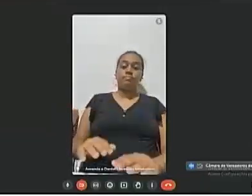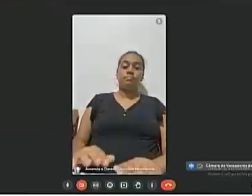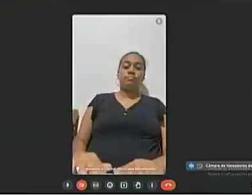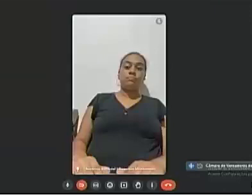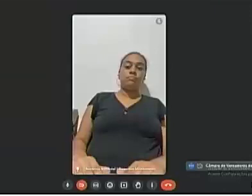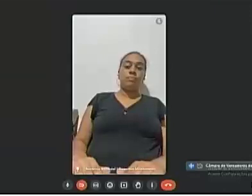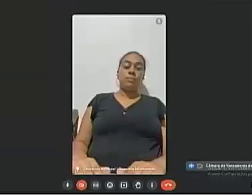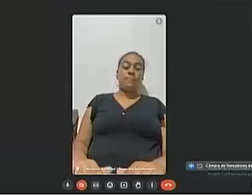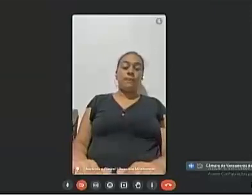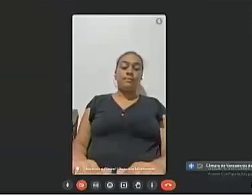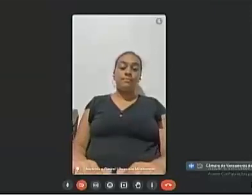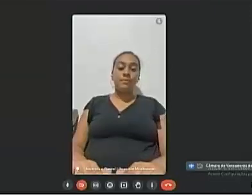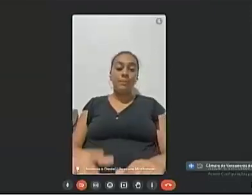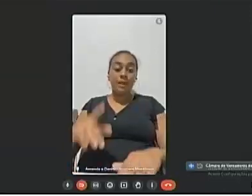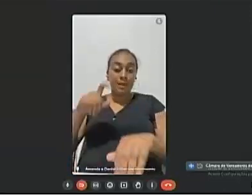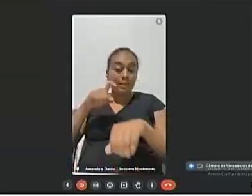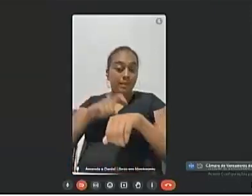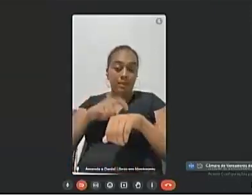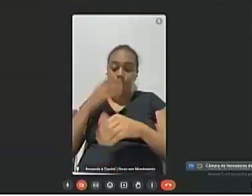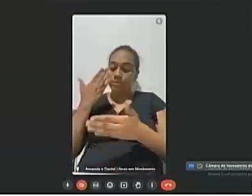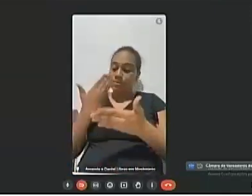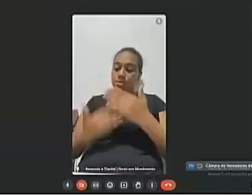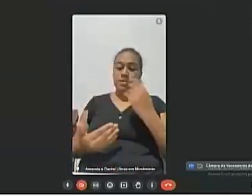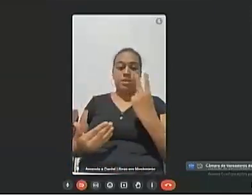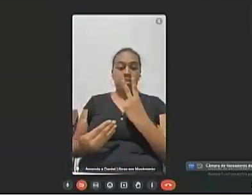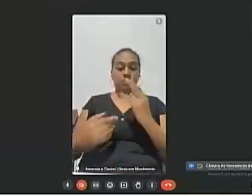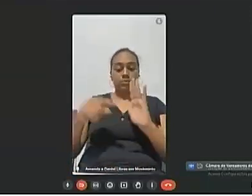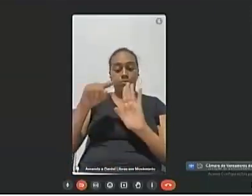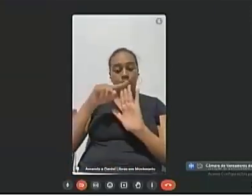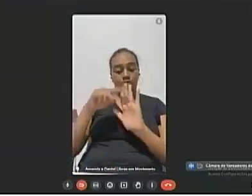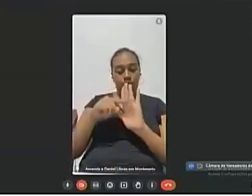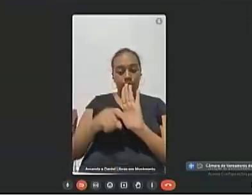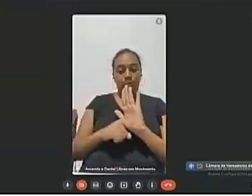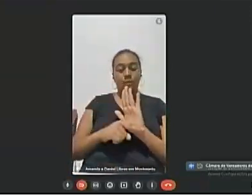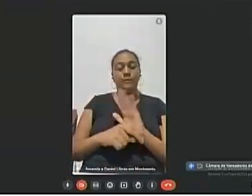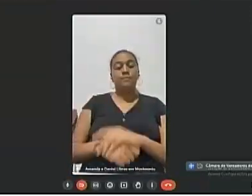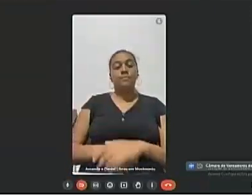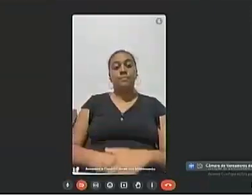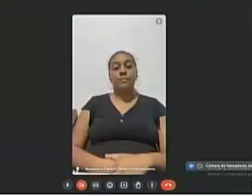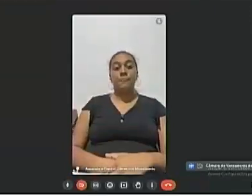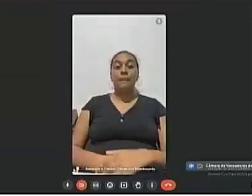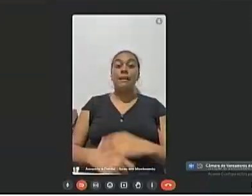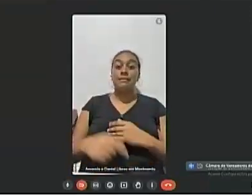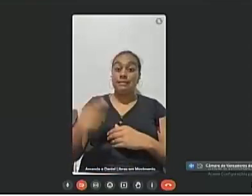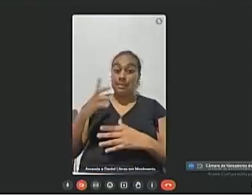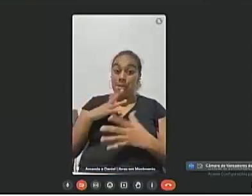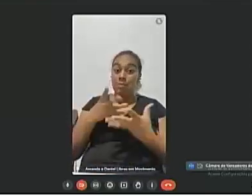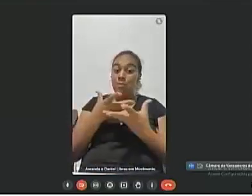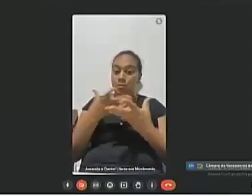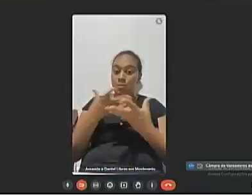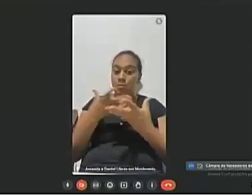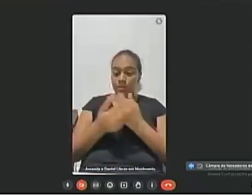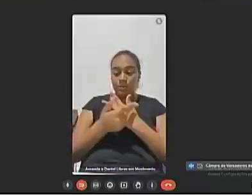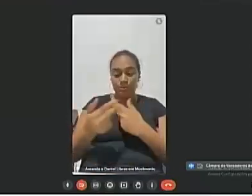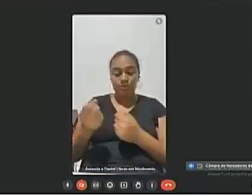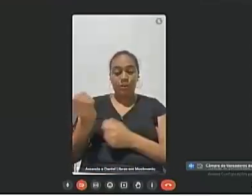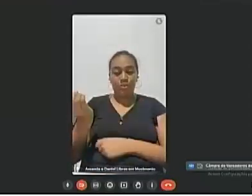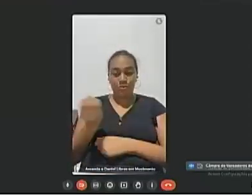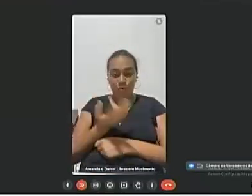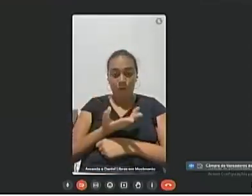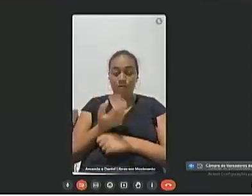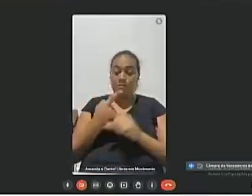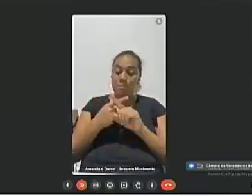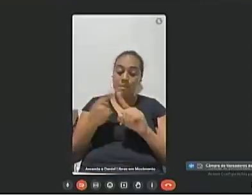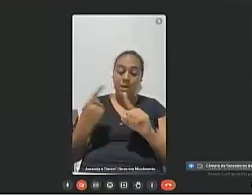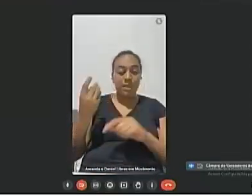Então, para não perder tempo, vamos para o segundo projeto. Esse é um pouco mais complexo, bastante inovador, mas vamos